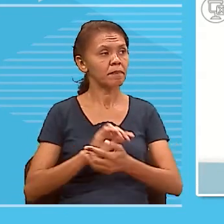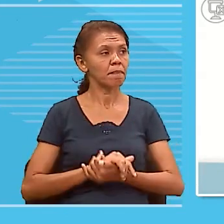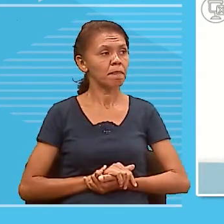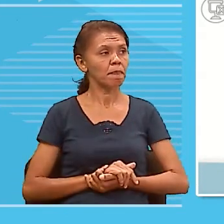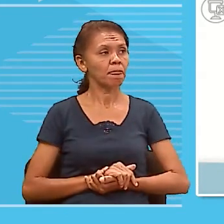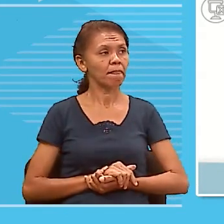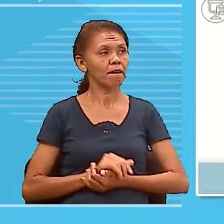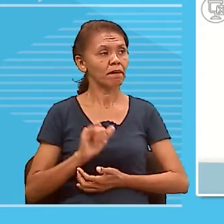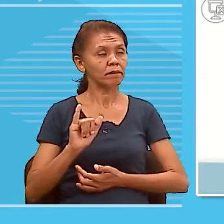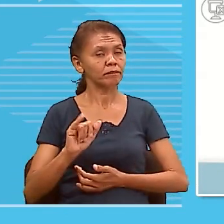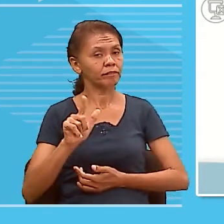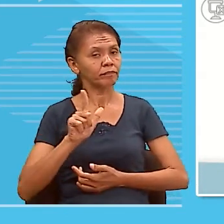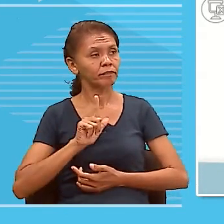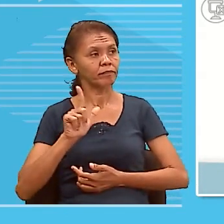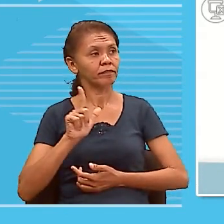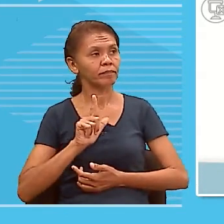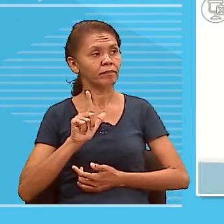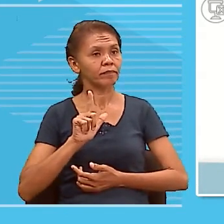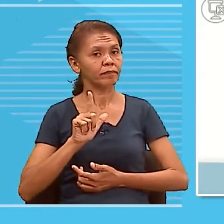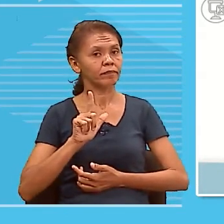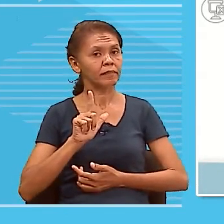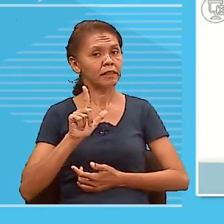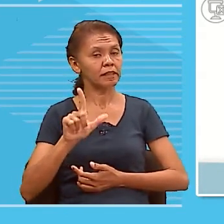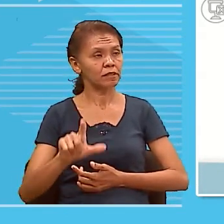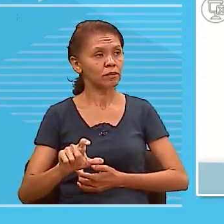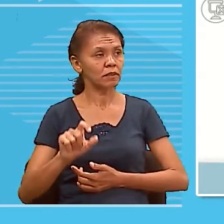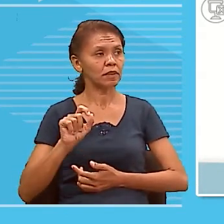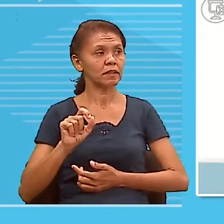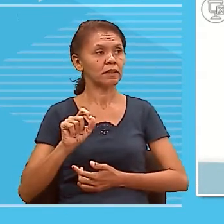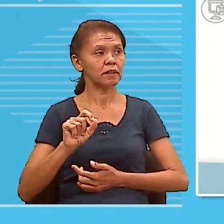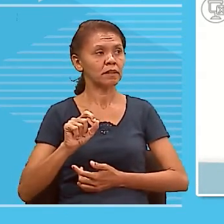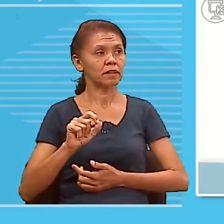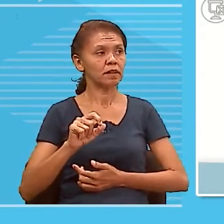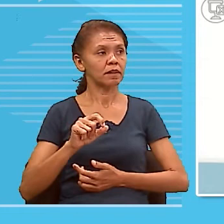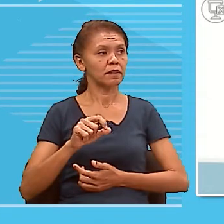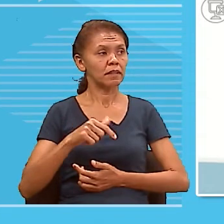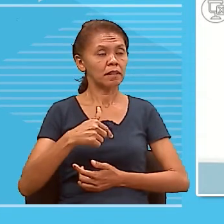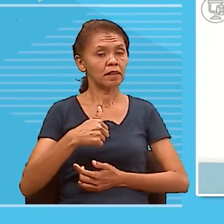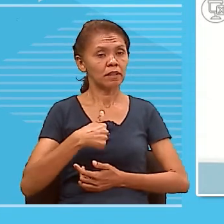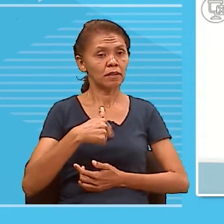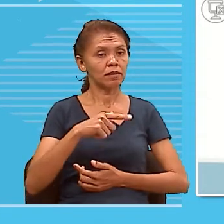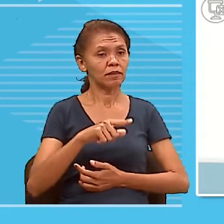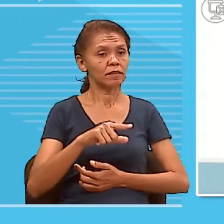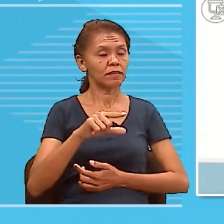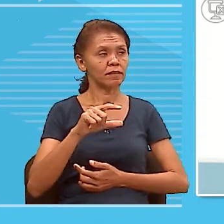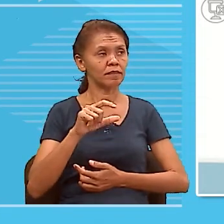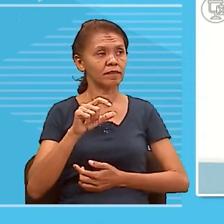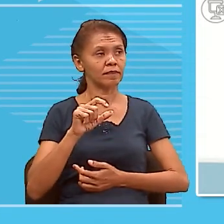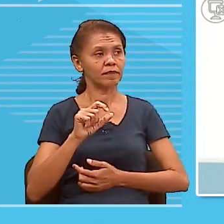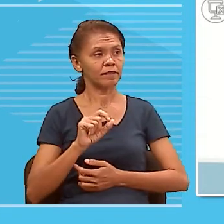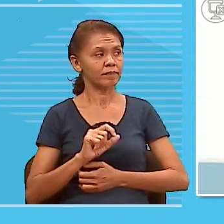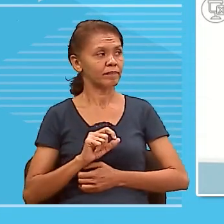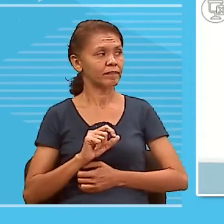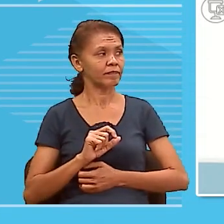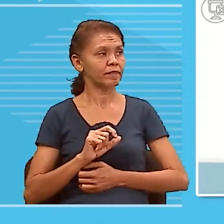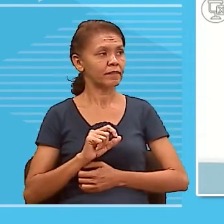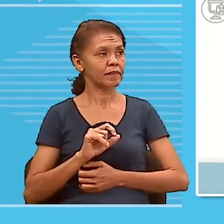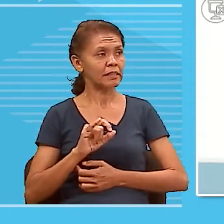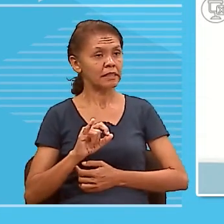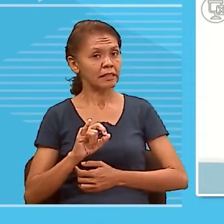porém de escolher viu Joyce se eu tivesse porém